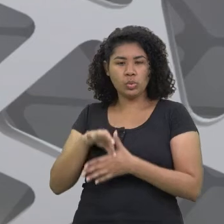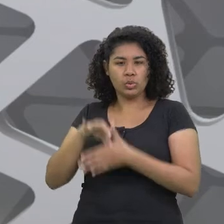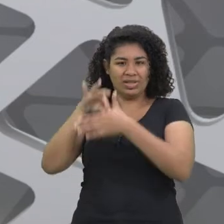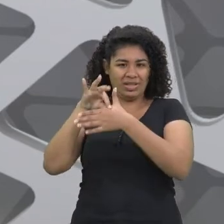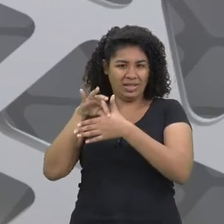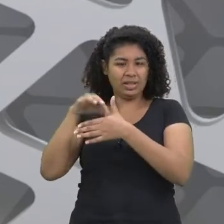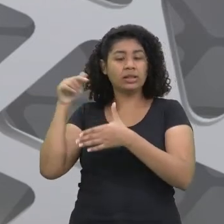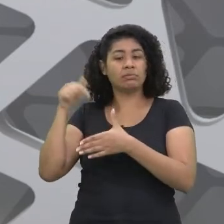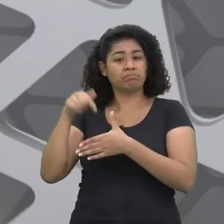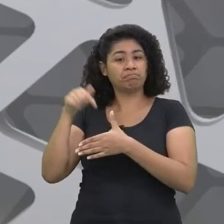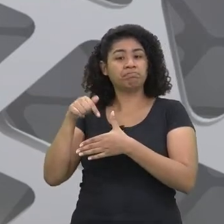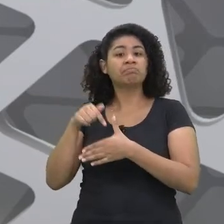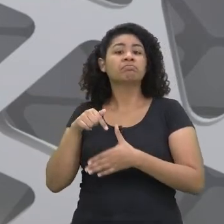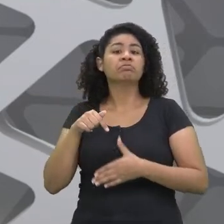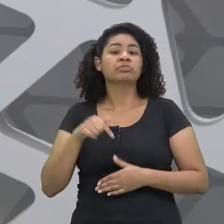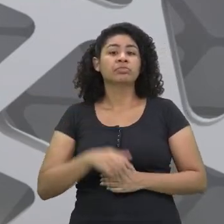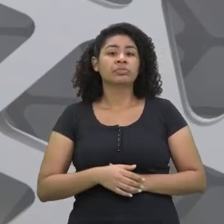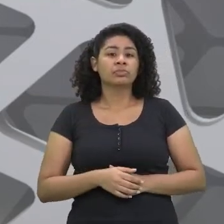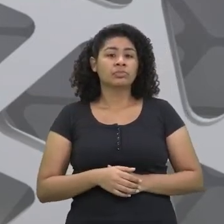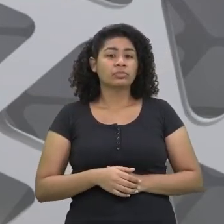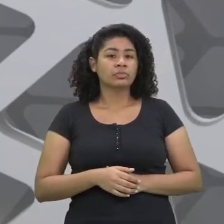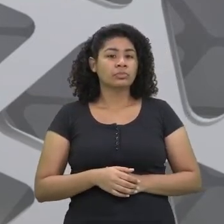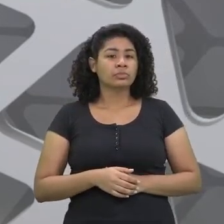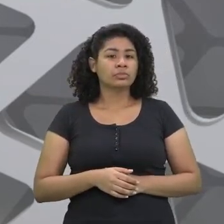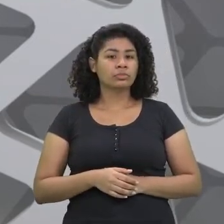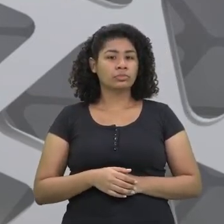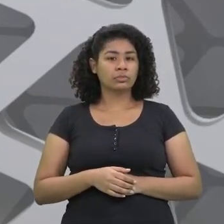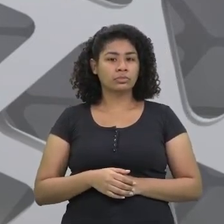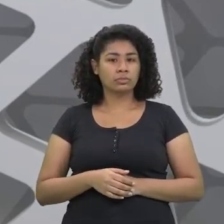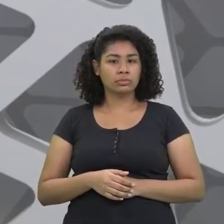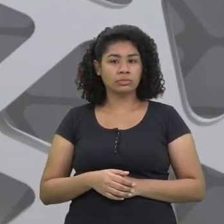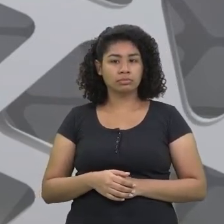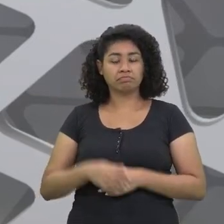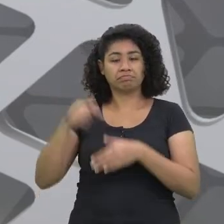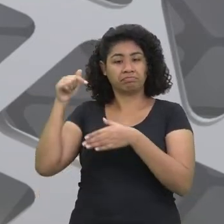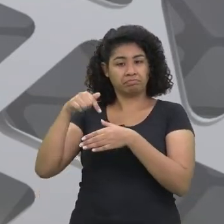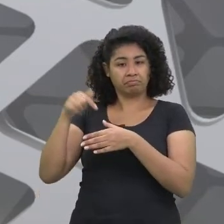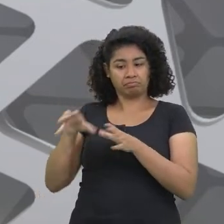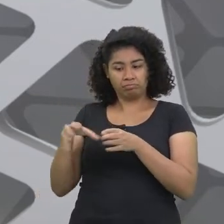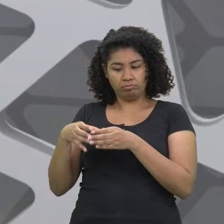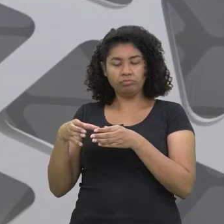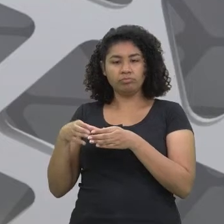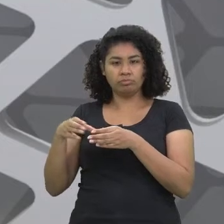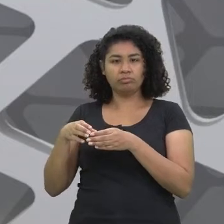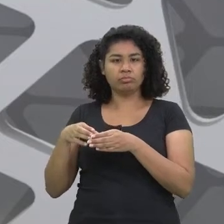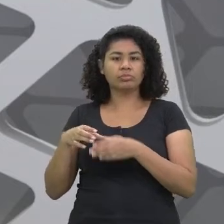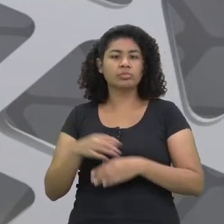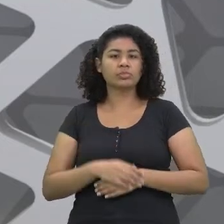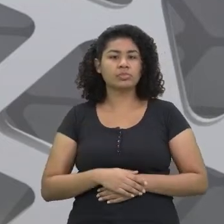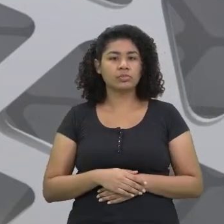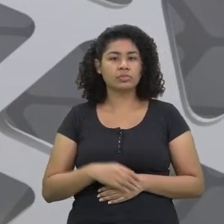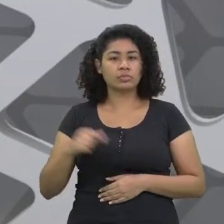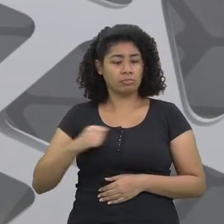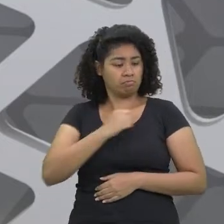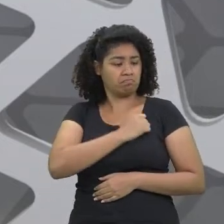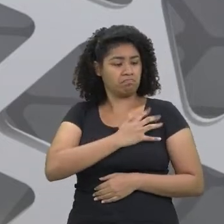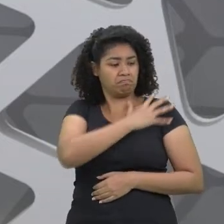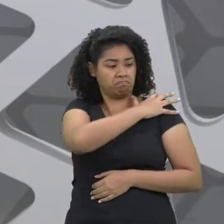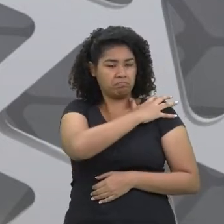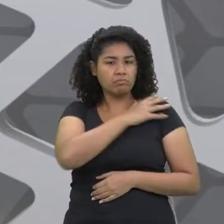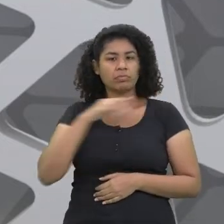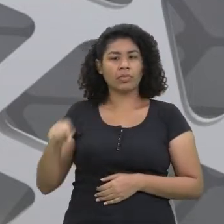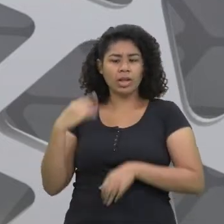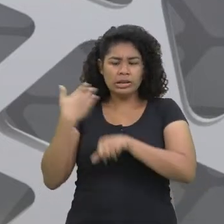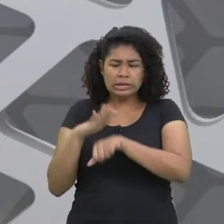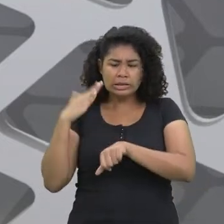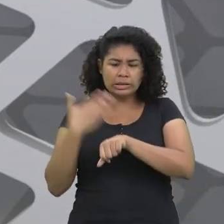Loyola, que foi seu fundador, que fazia parte do corpo eclesiástico, mas também era militar, que treinou, tá,